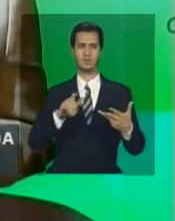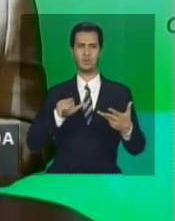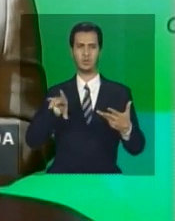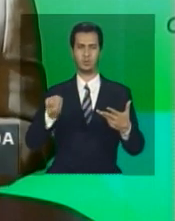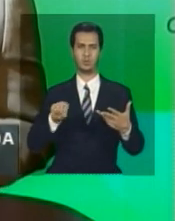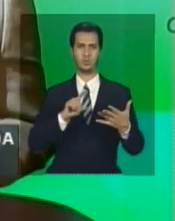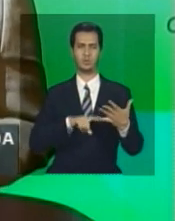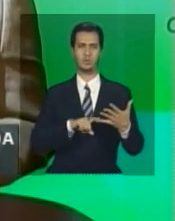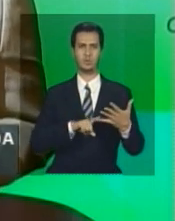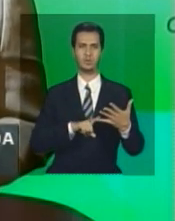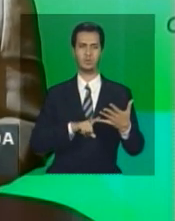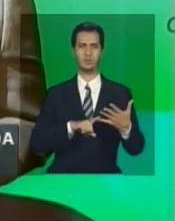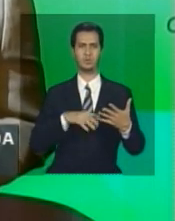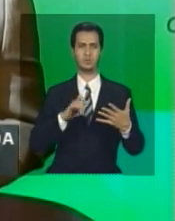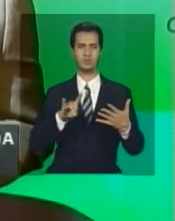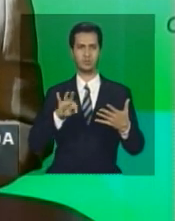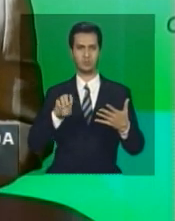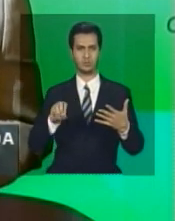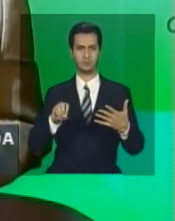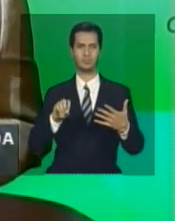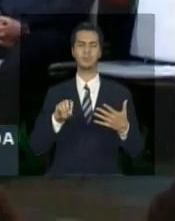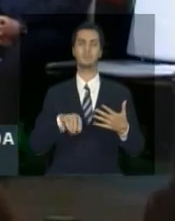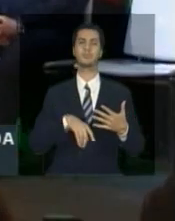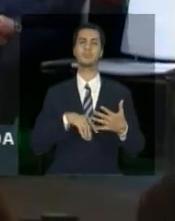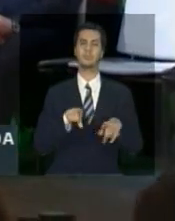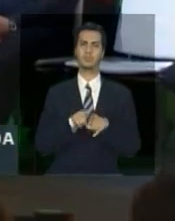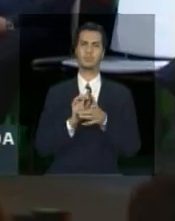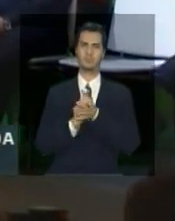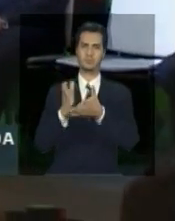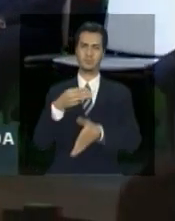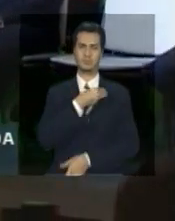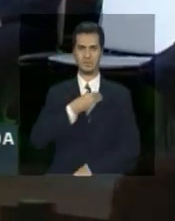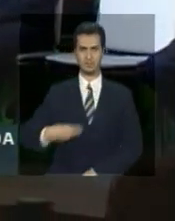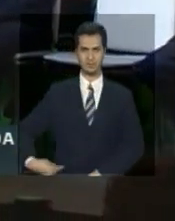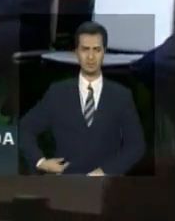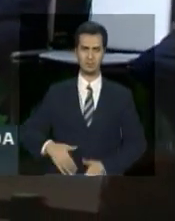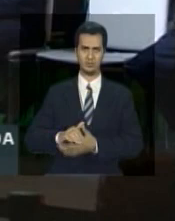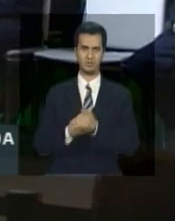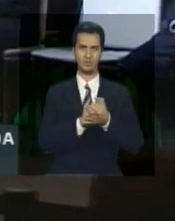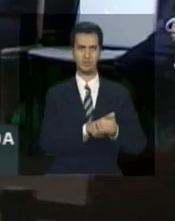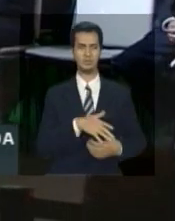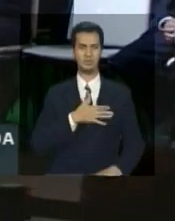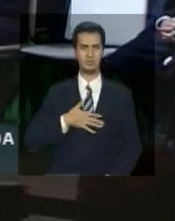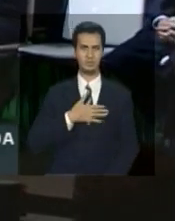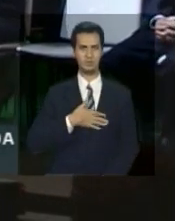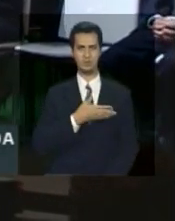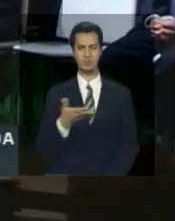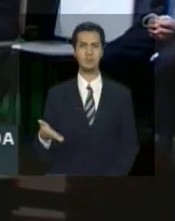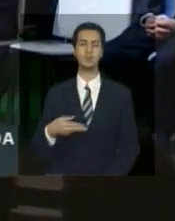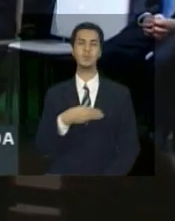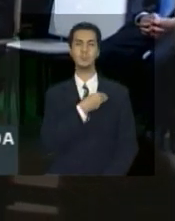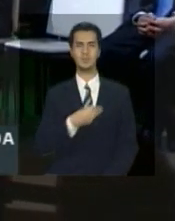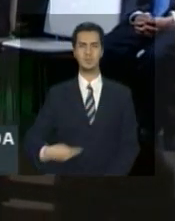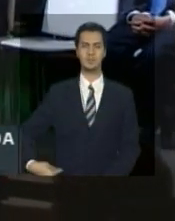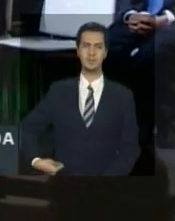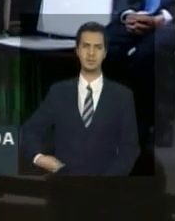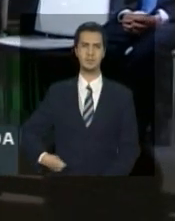de Sergipe. Senhores ministros de Estado, minhas amigas